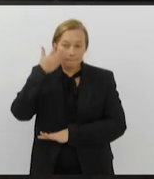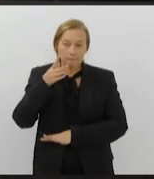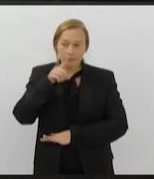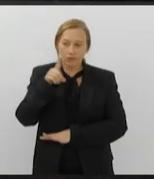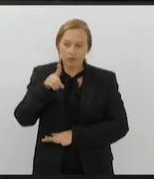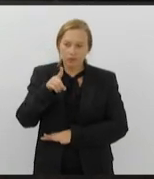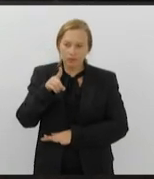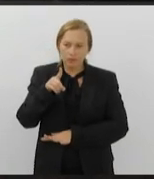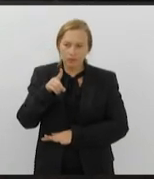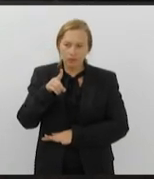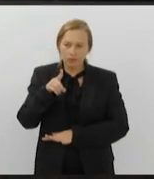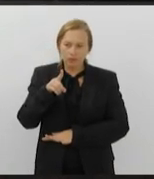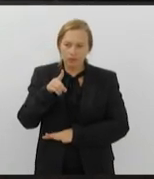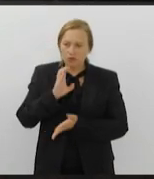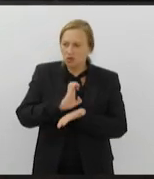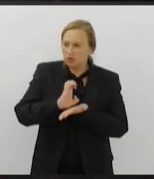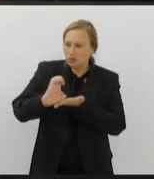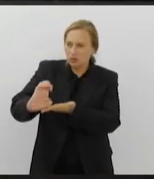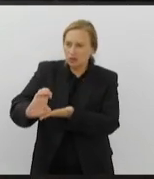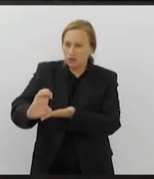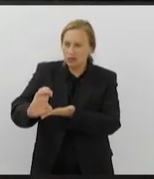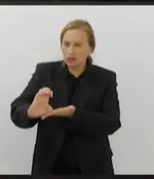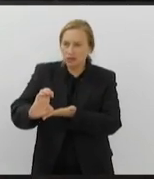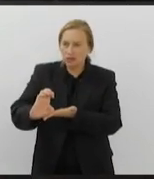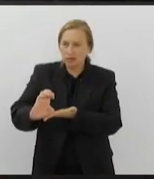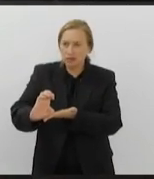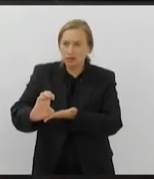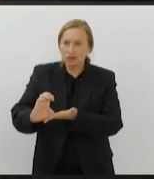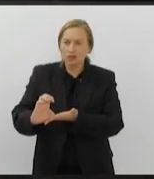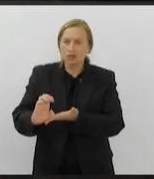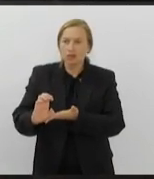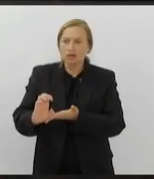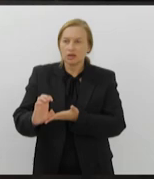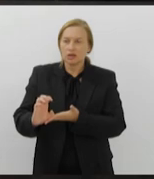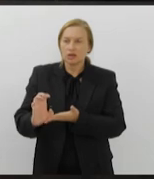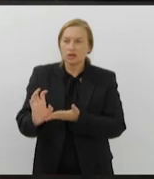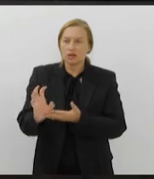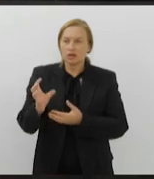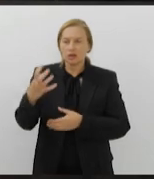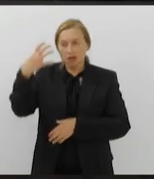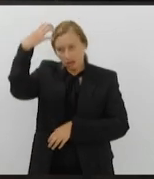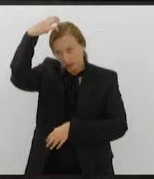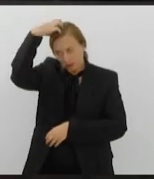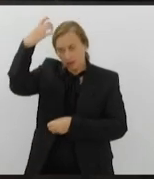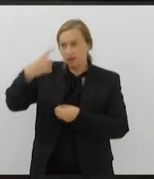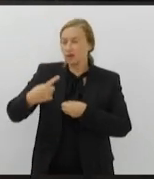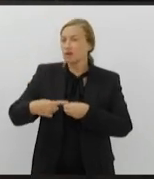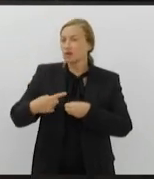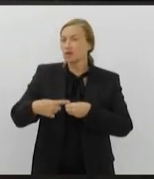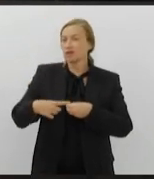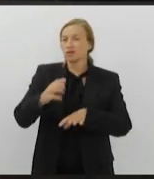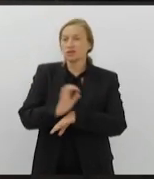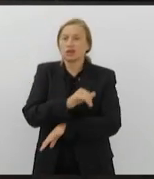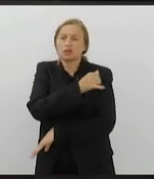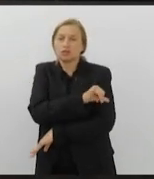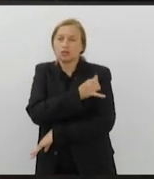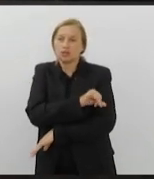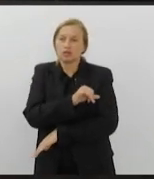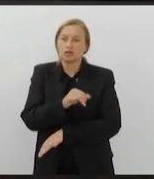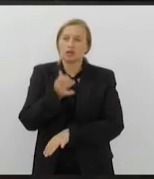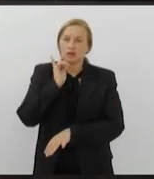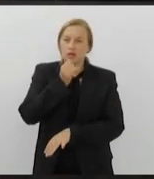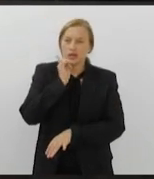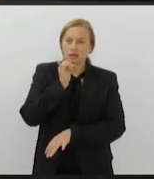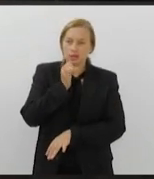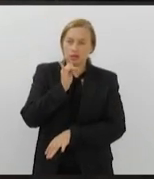de exportação, ZPE, de Angra dos Reis, no estado do Rio de Janeiro. Pareceres da comissão de indicação legislativa favorável, relator